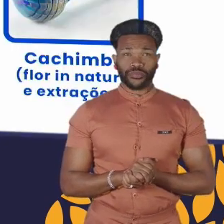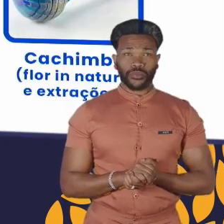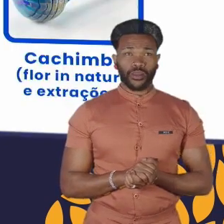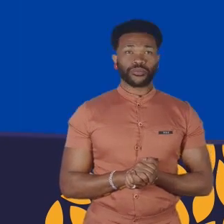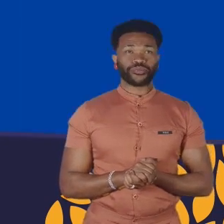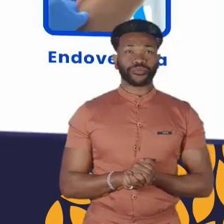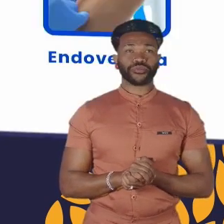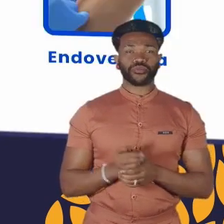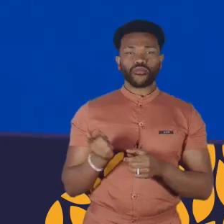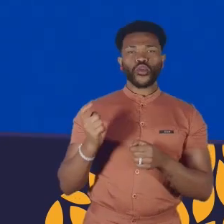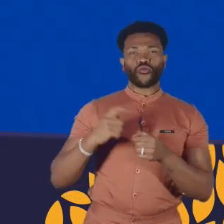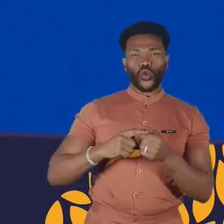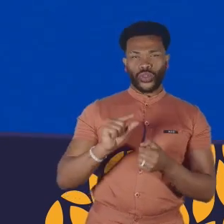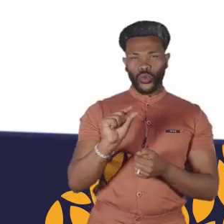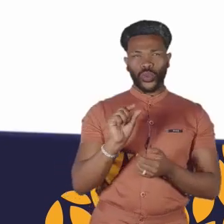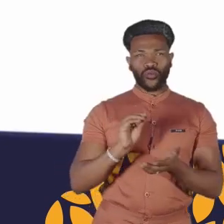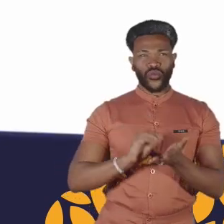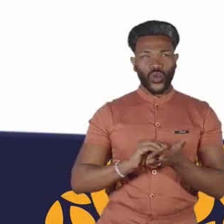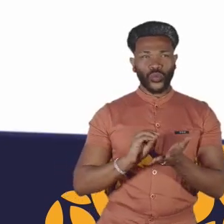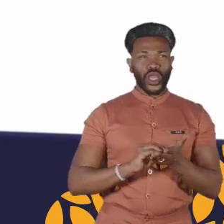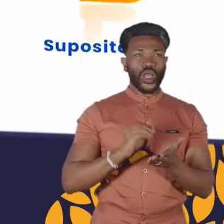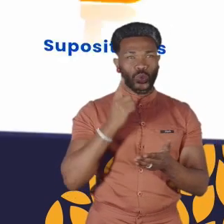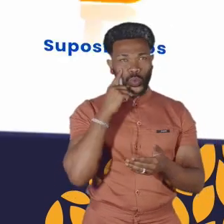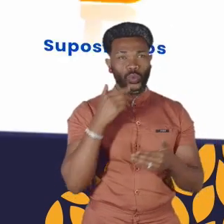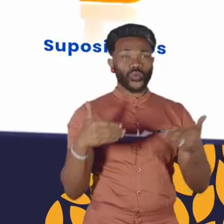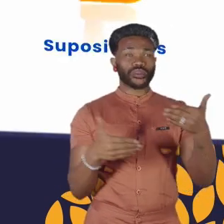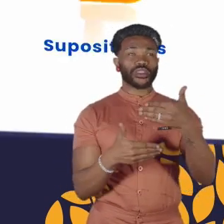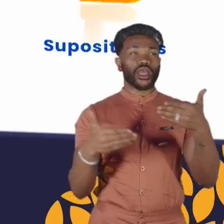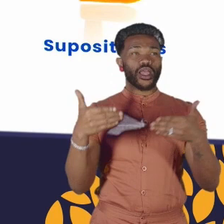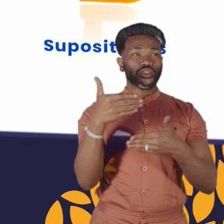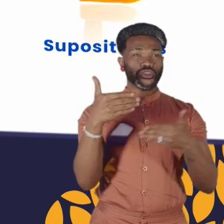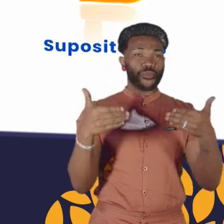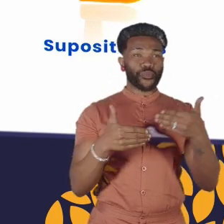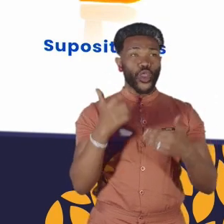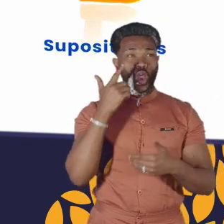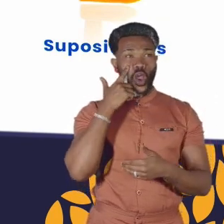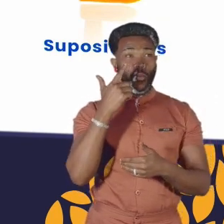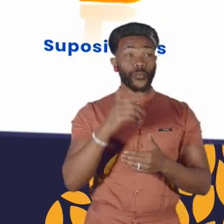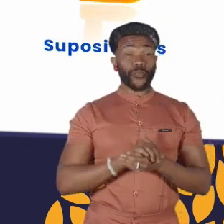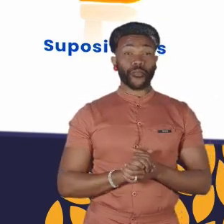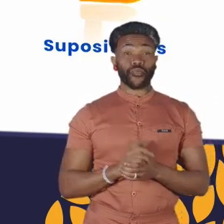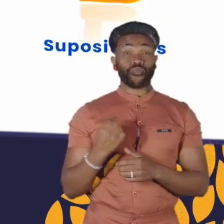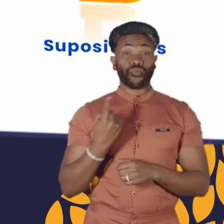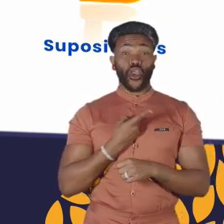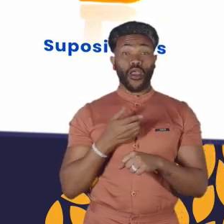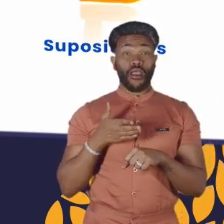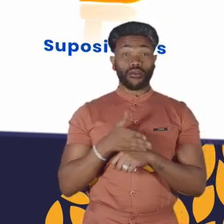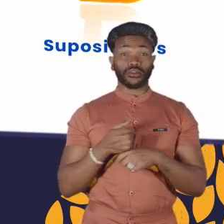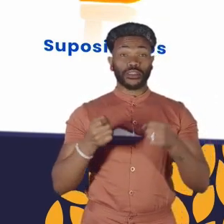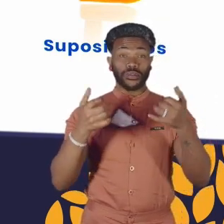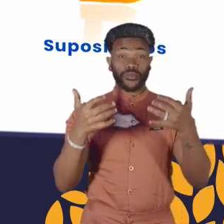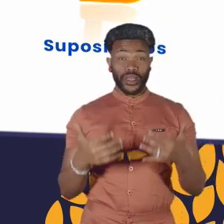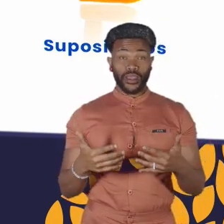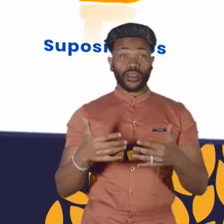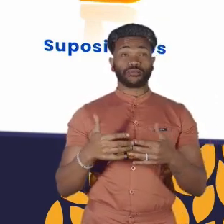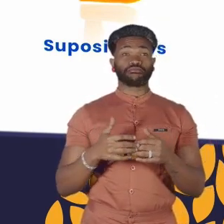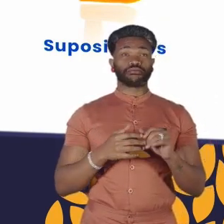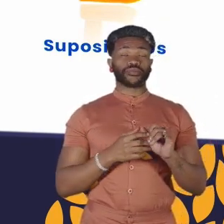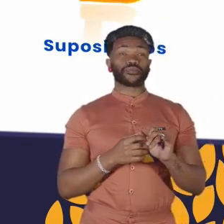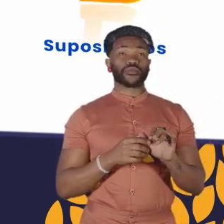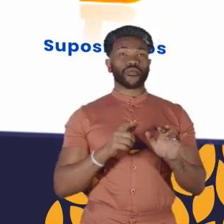Então, só voltando aqui, está faltando um slidezinho, mas vamos lá. Quando a gente entra aqui nas